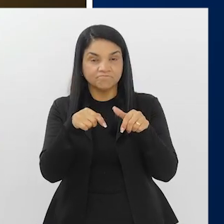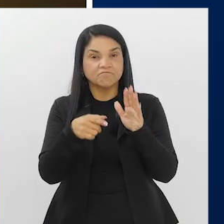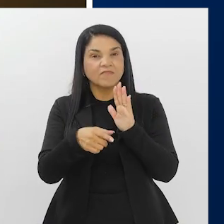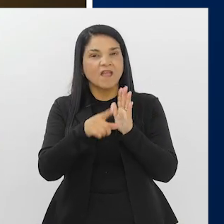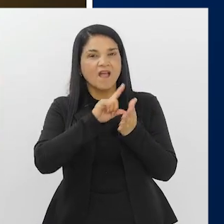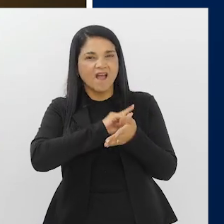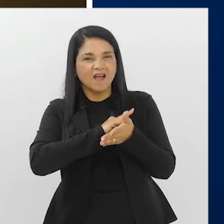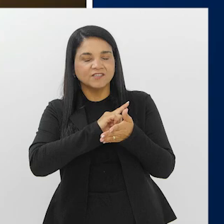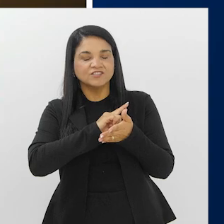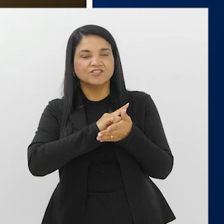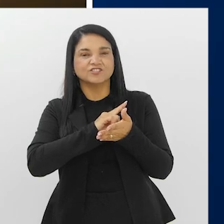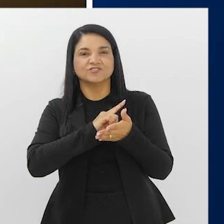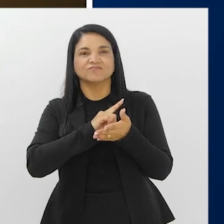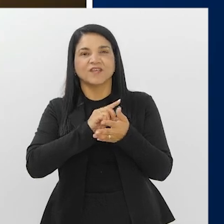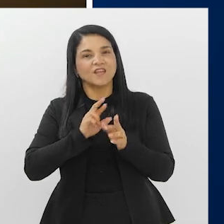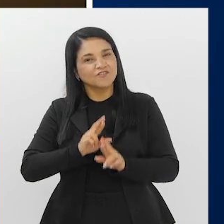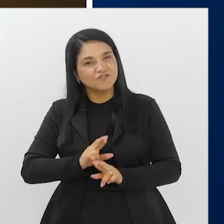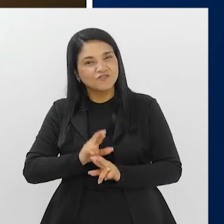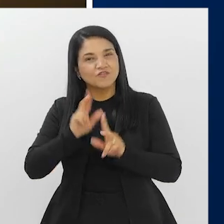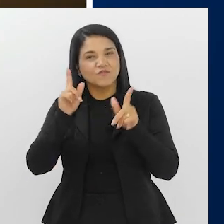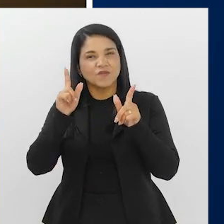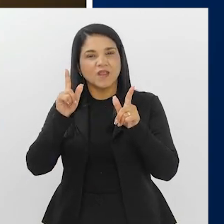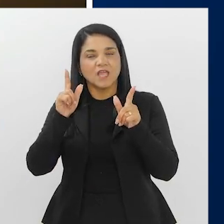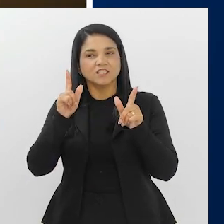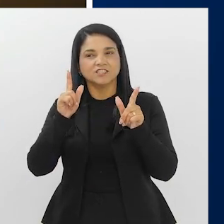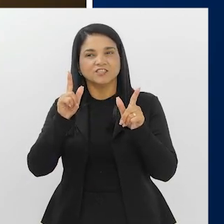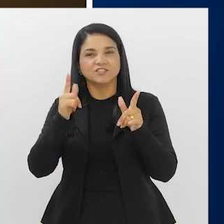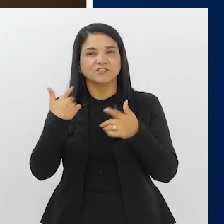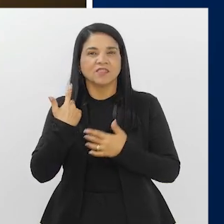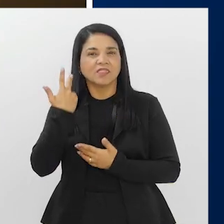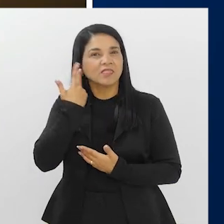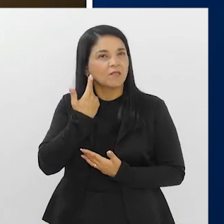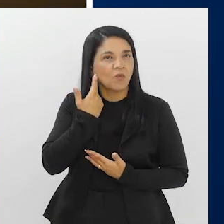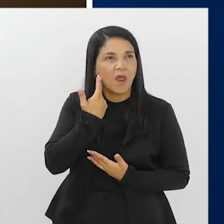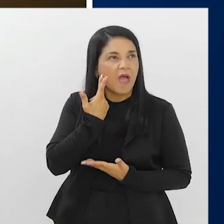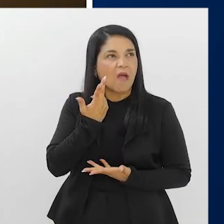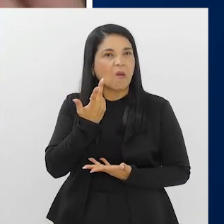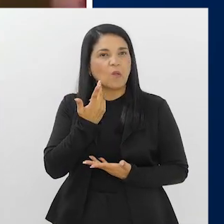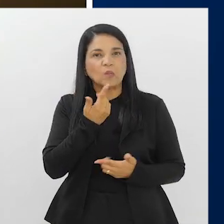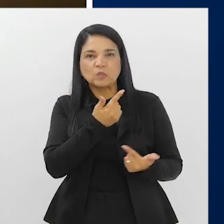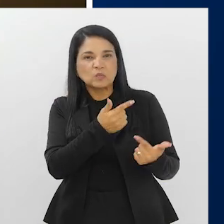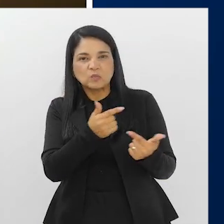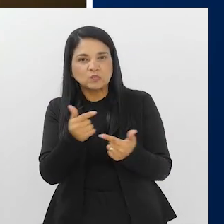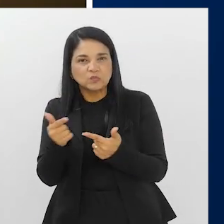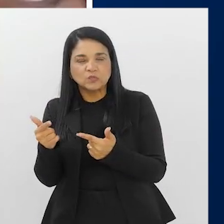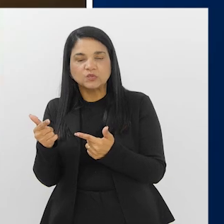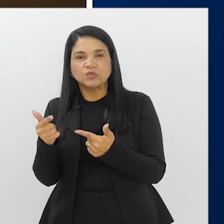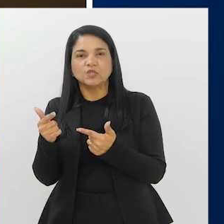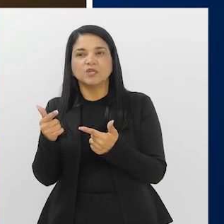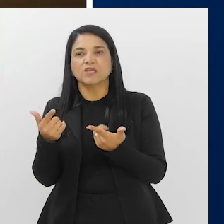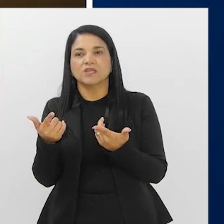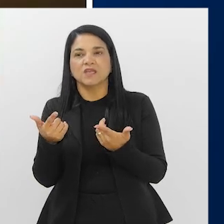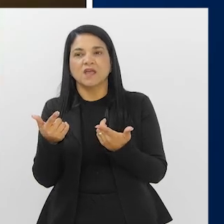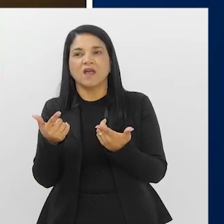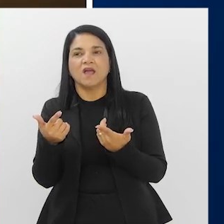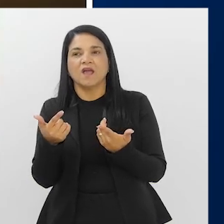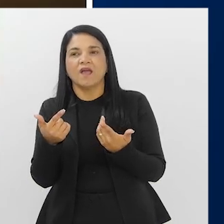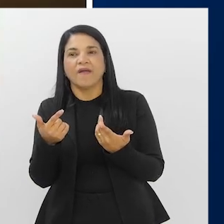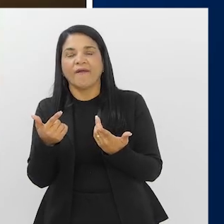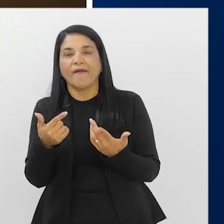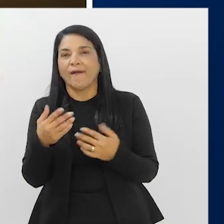é, antes era feito de uma forma que era, né, uma forma instintiva, natural, não tinha, né, a questão toda das